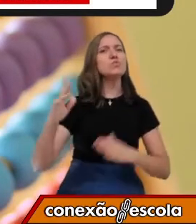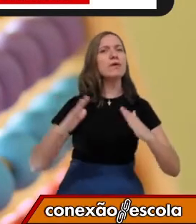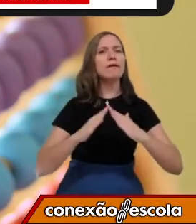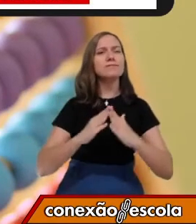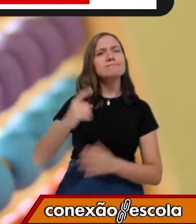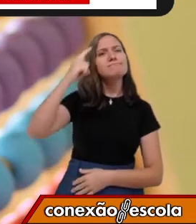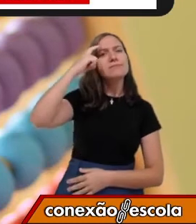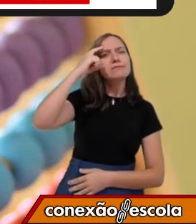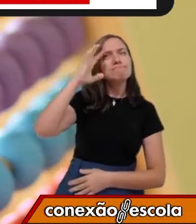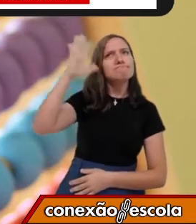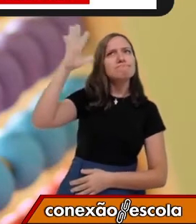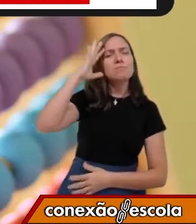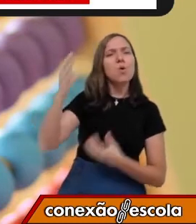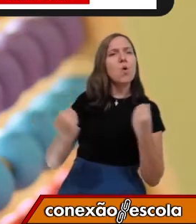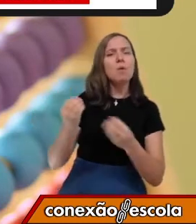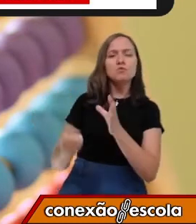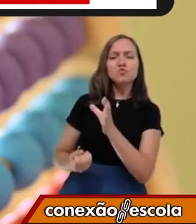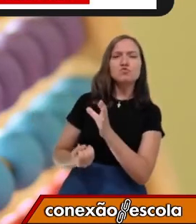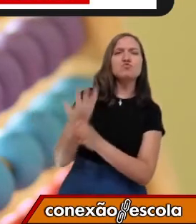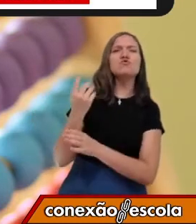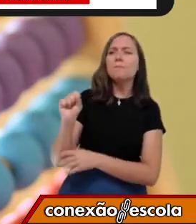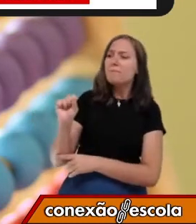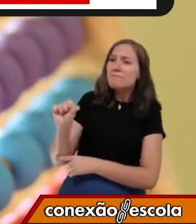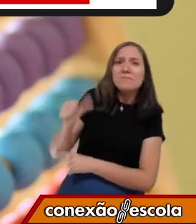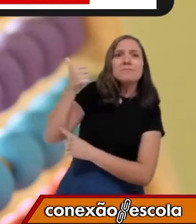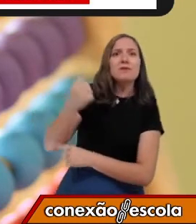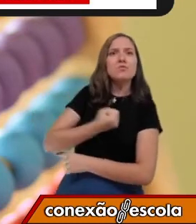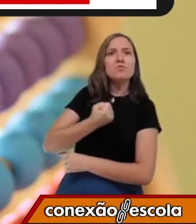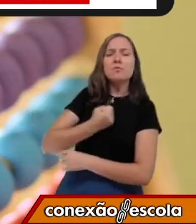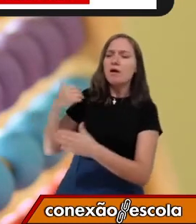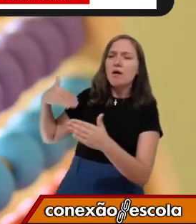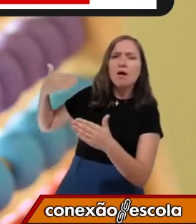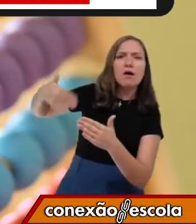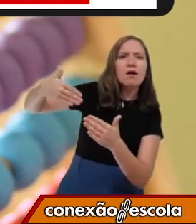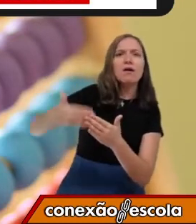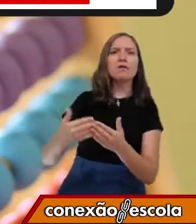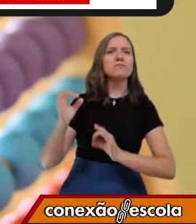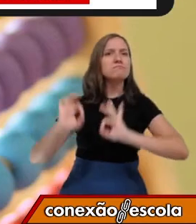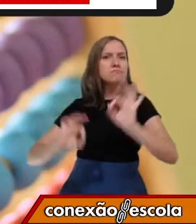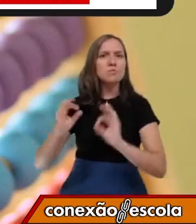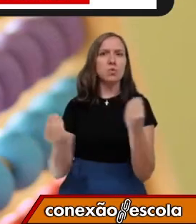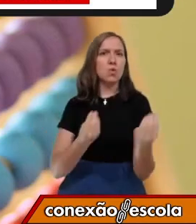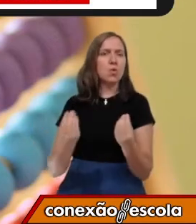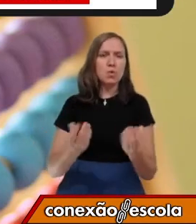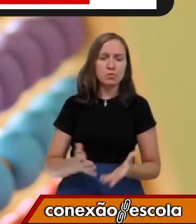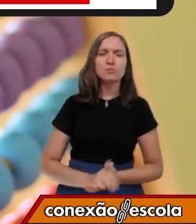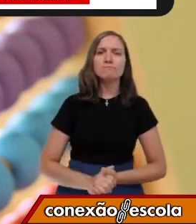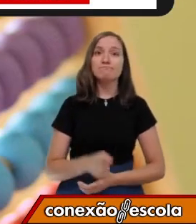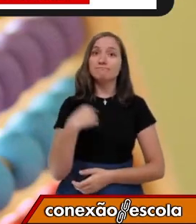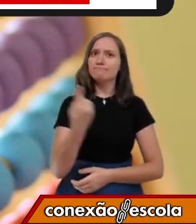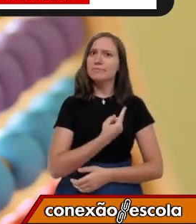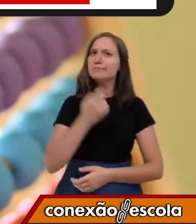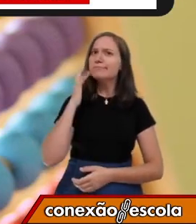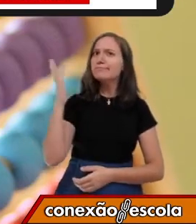onde surgiram os números? Quem foi que pensou nos números e nessa organização? Para a gente pensar um pouquinho sobre